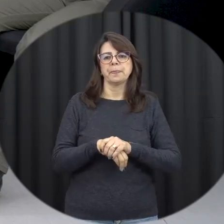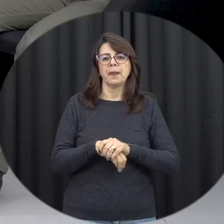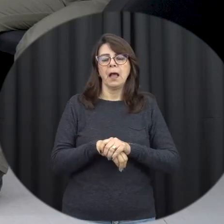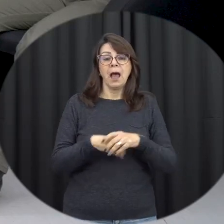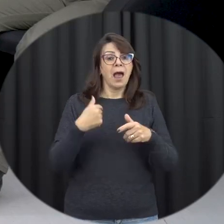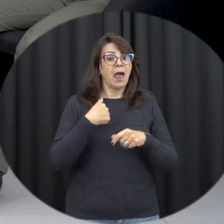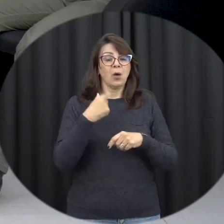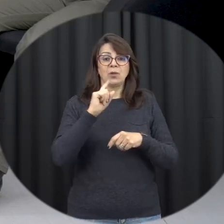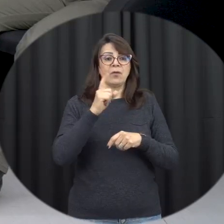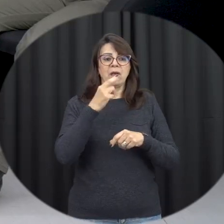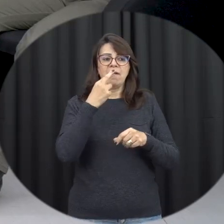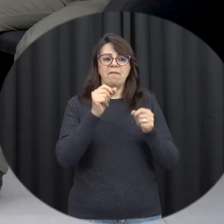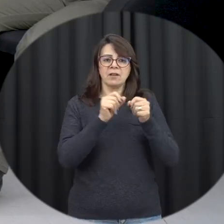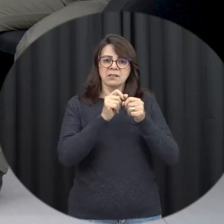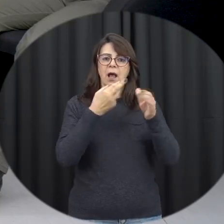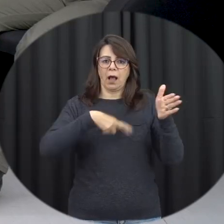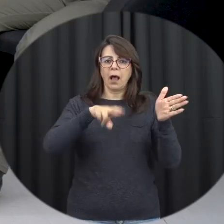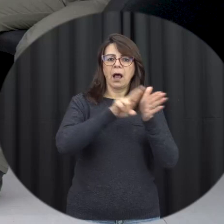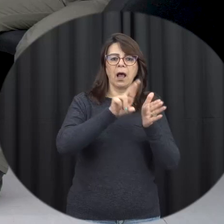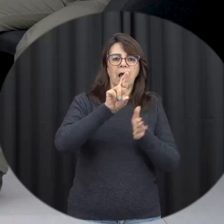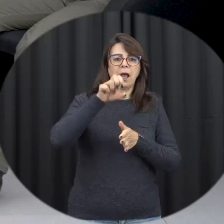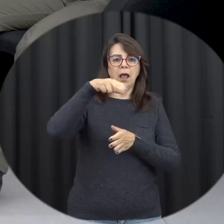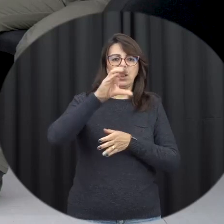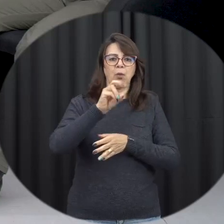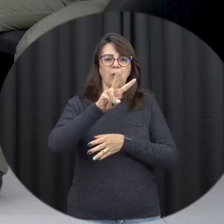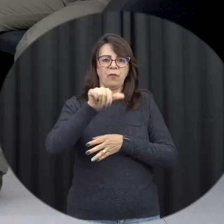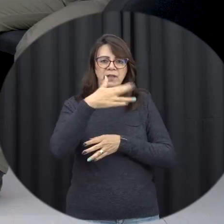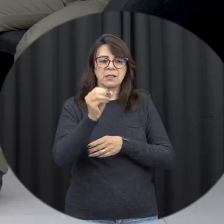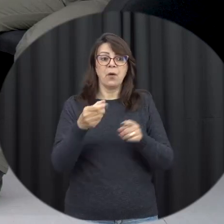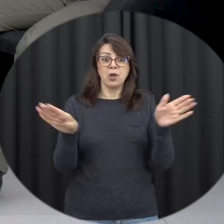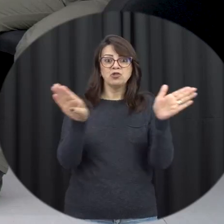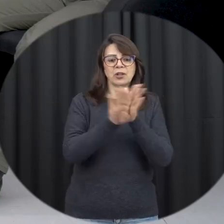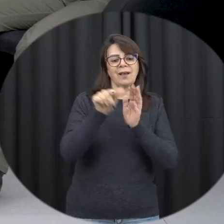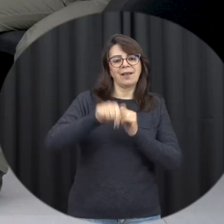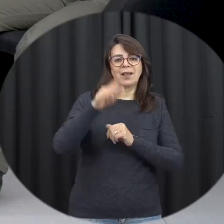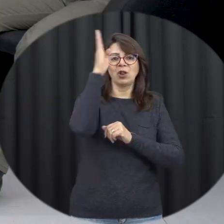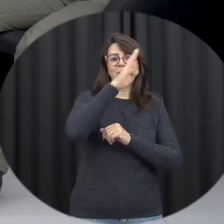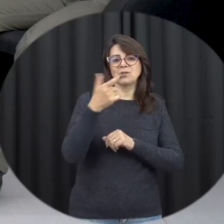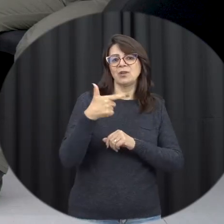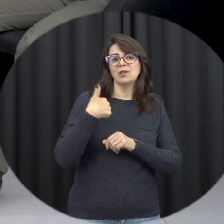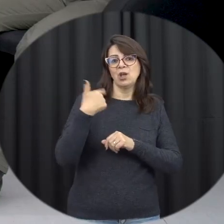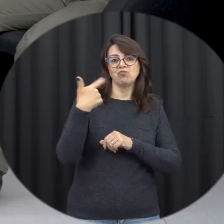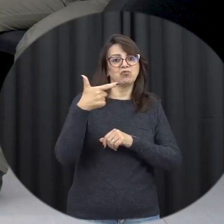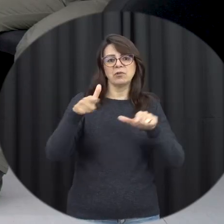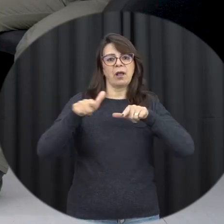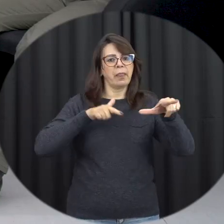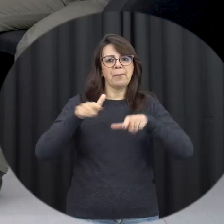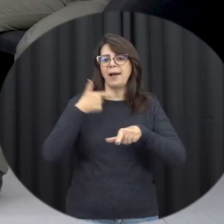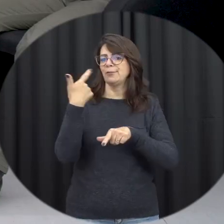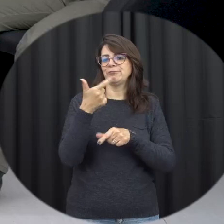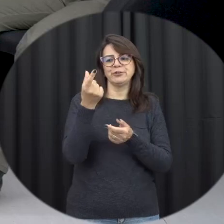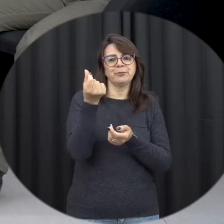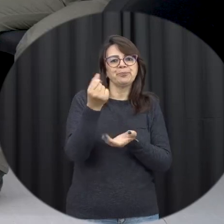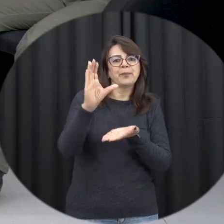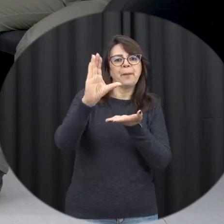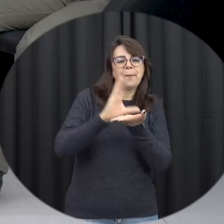fechando, a gente pediu uma renovação, eu não iria renovar mais. Mas quando eu cheguei aqui, eu estava sem trabalho, sem bolsa, e até o